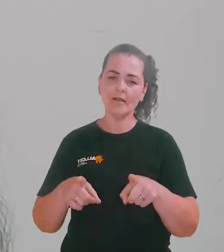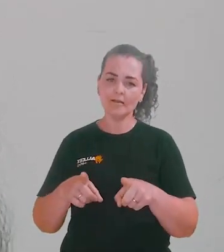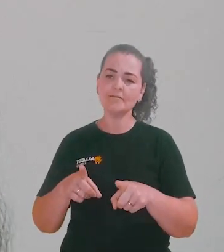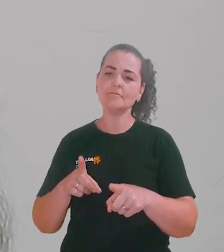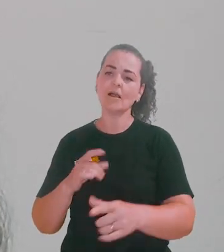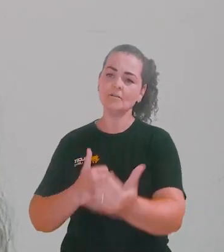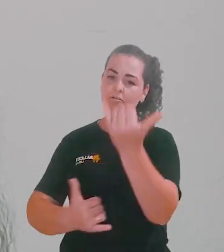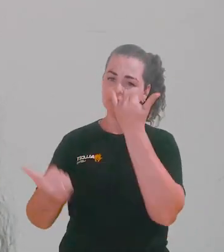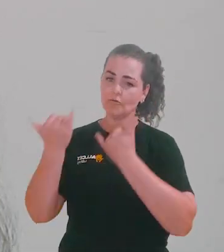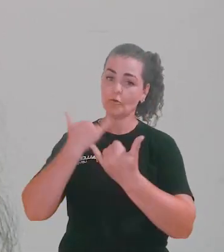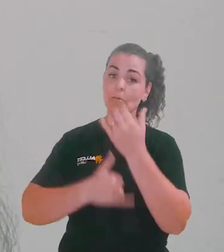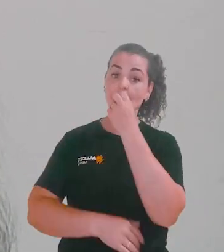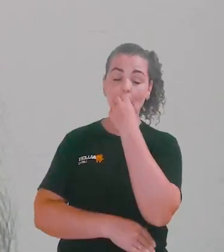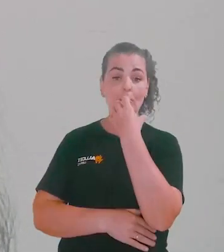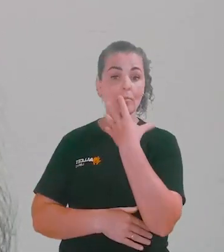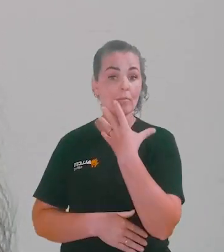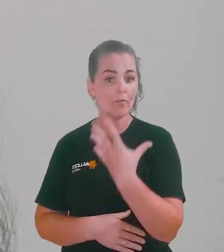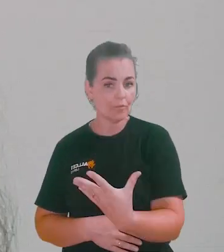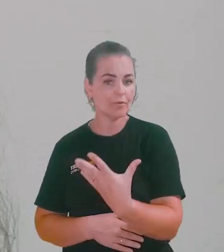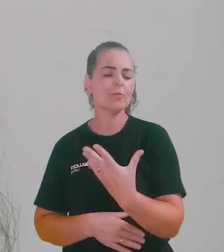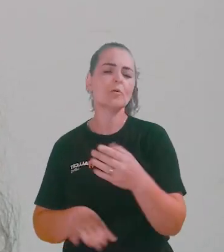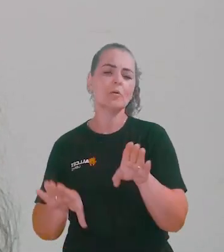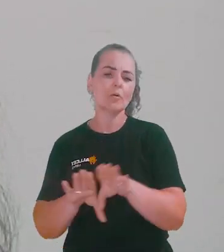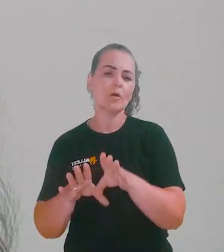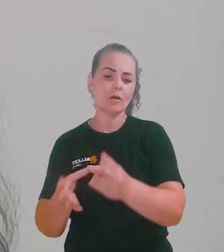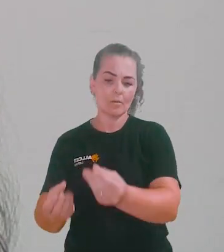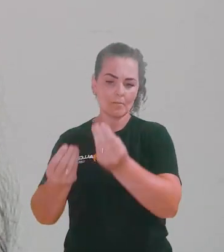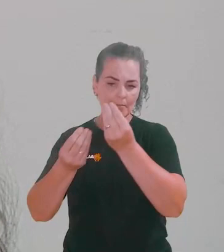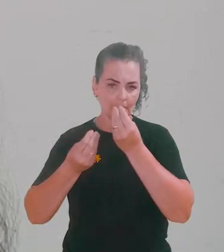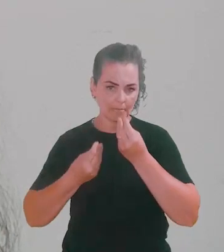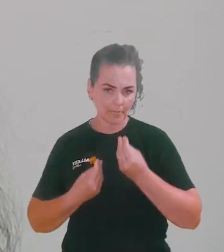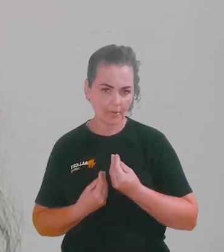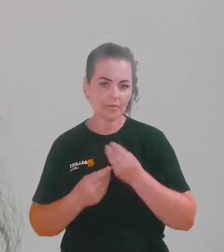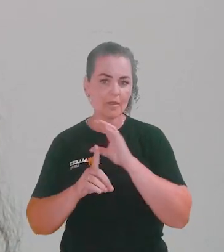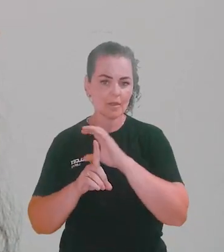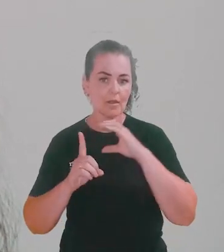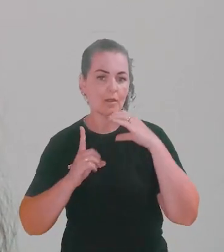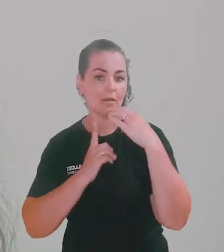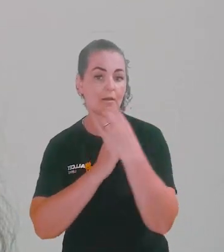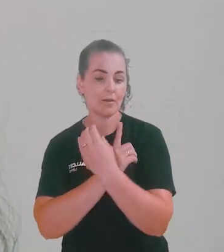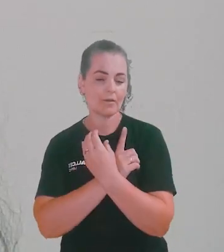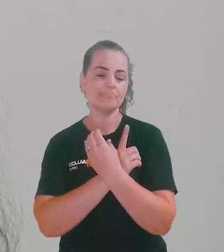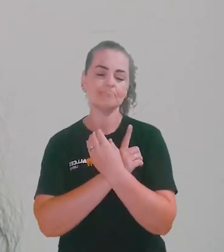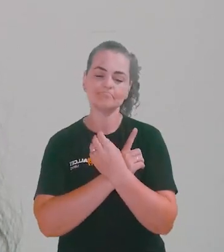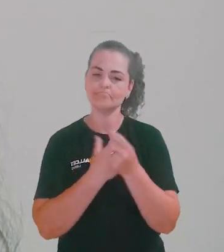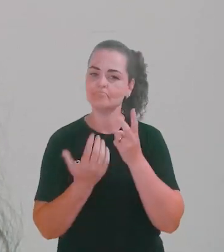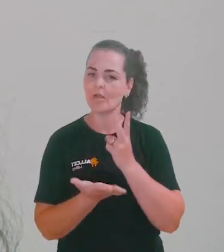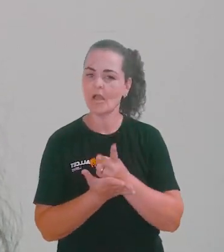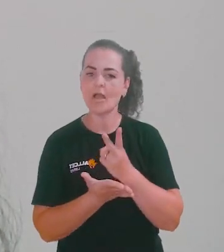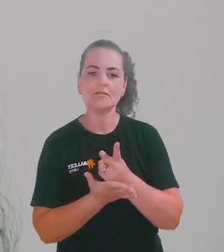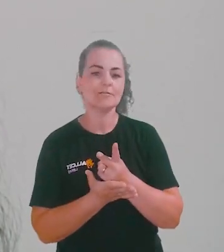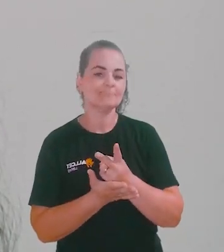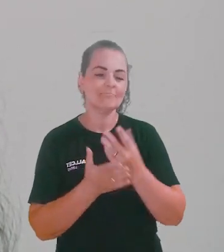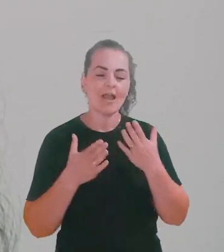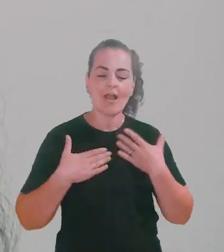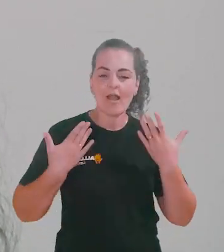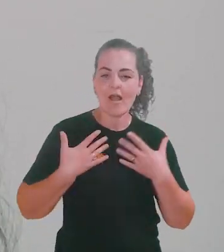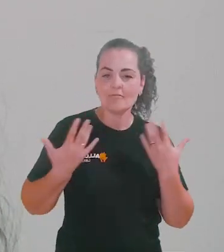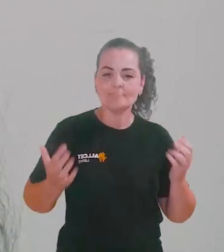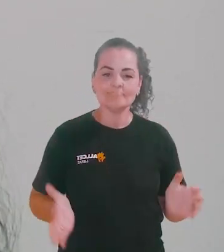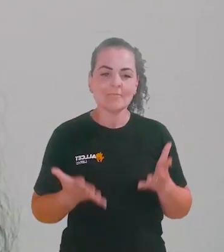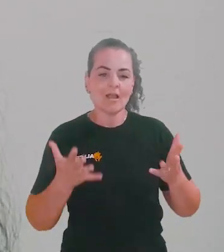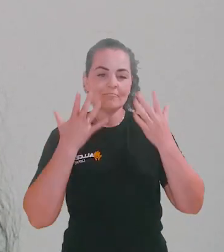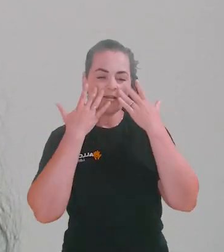retorno é muito positivo. O feedback que a gente recebe das doações que são entregues, das ações que são feitas na comunidade, elas são sempre